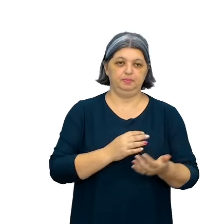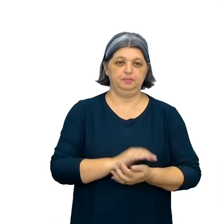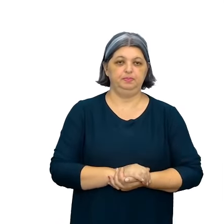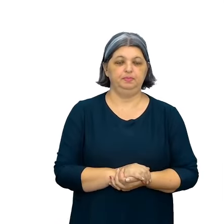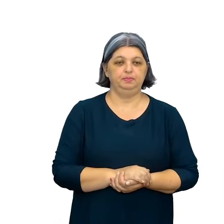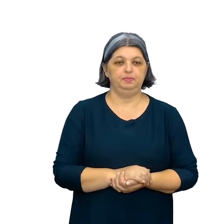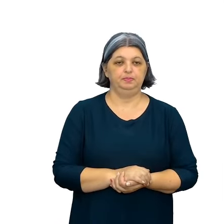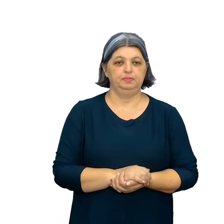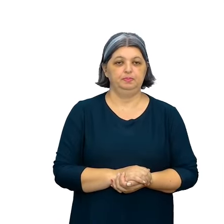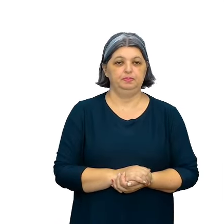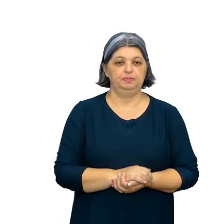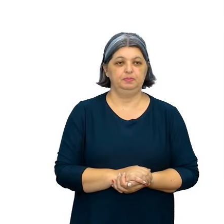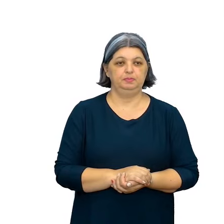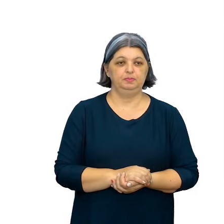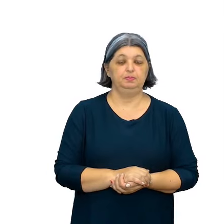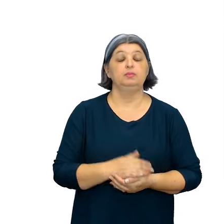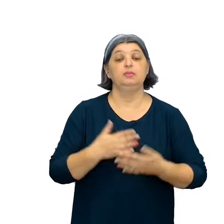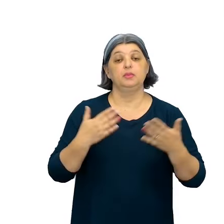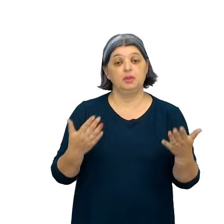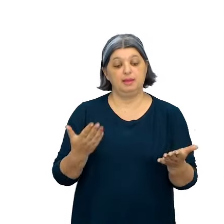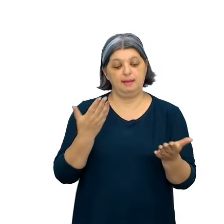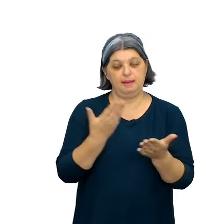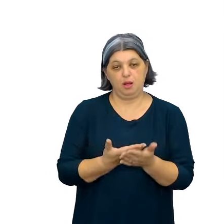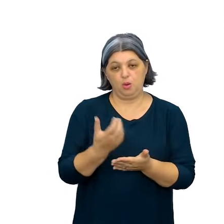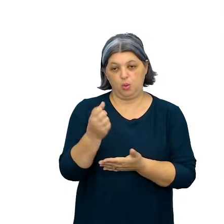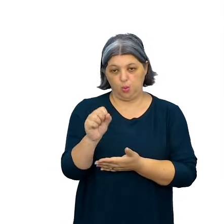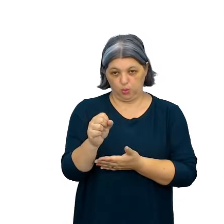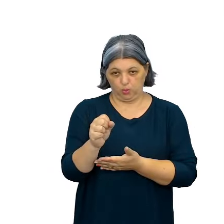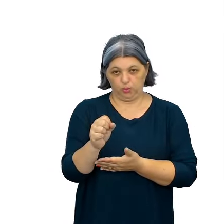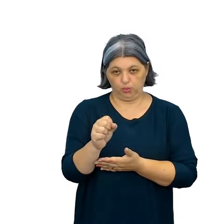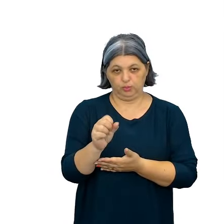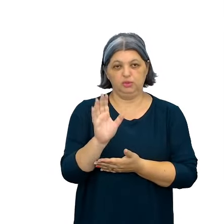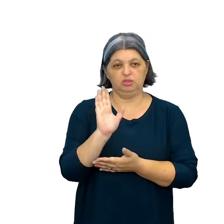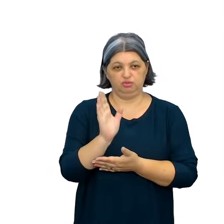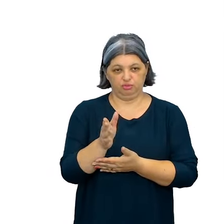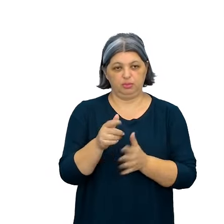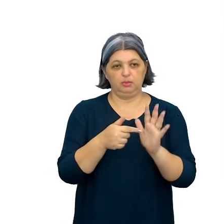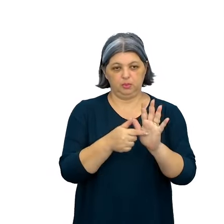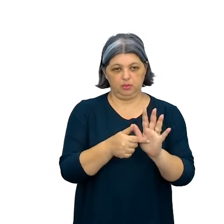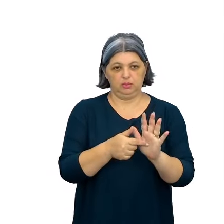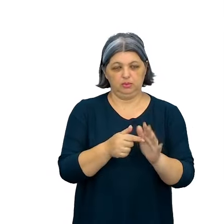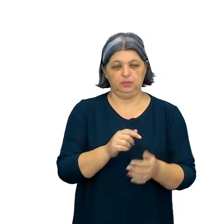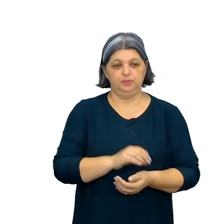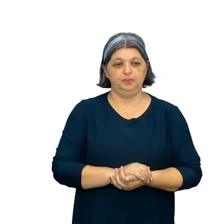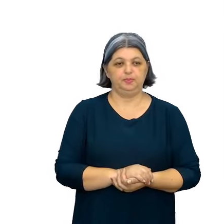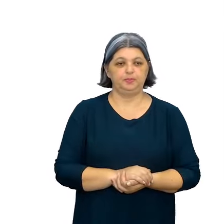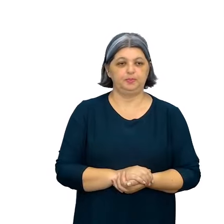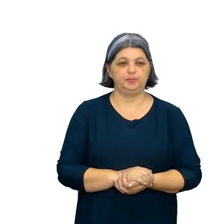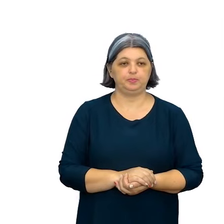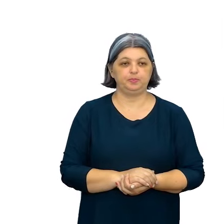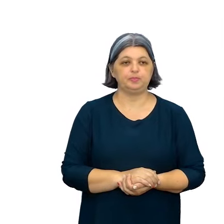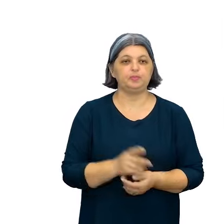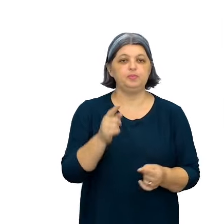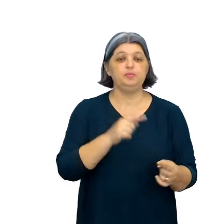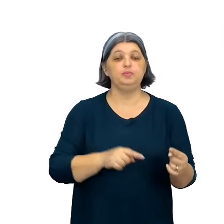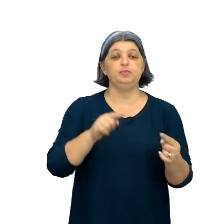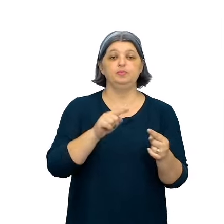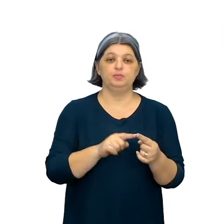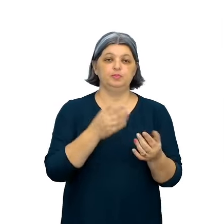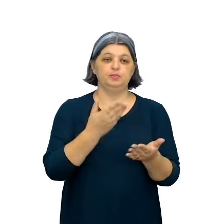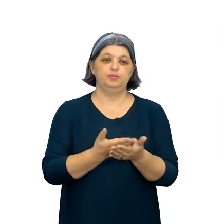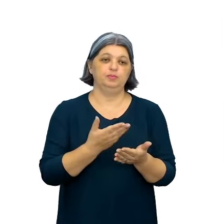E a aula 8, professores, ela já traz assim, ó, o objetivo da aula é o